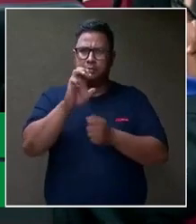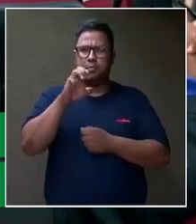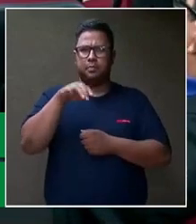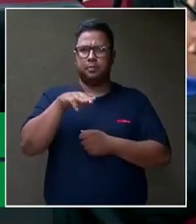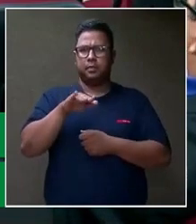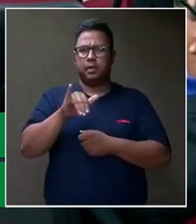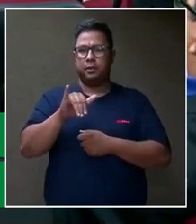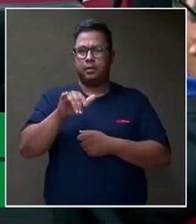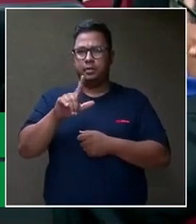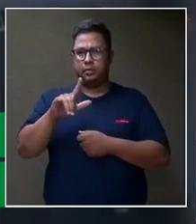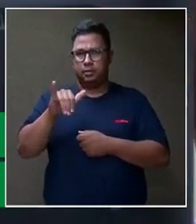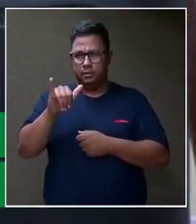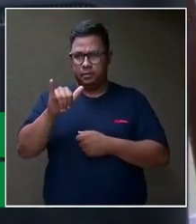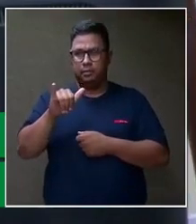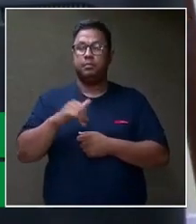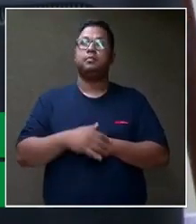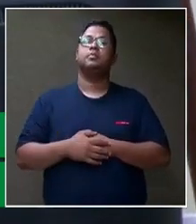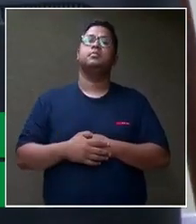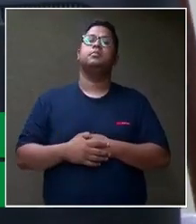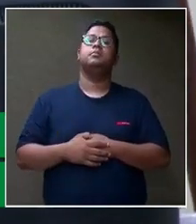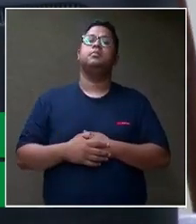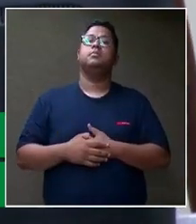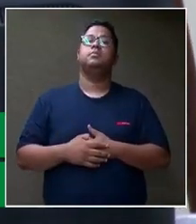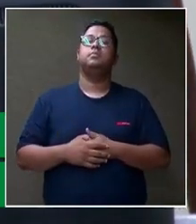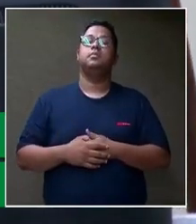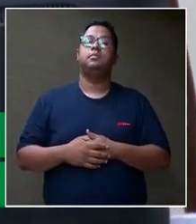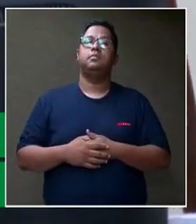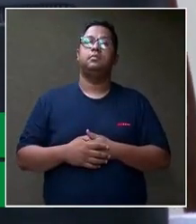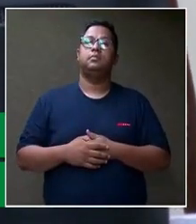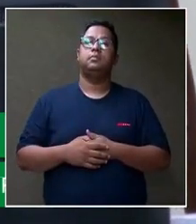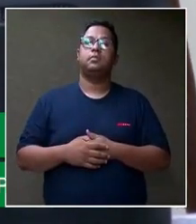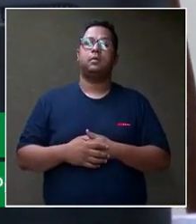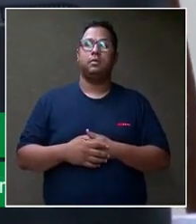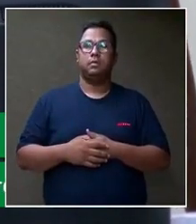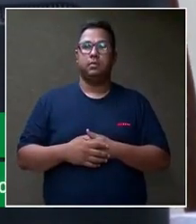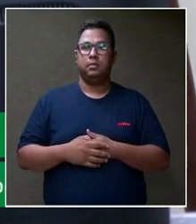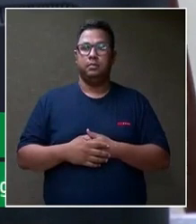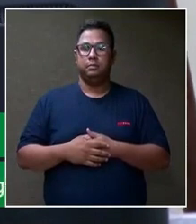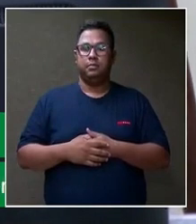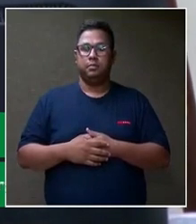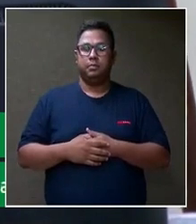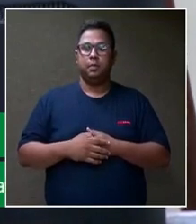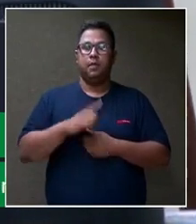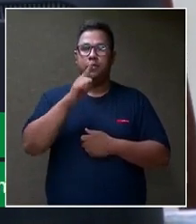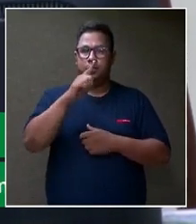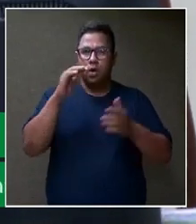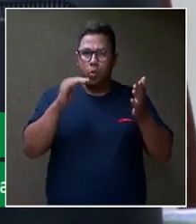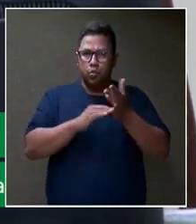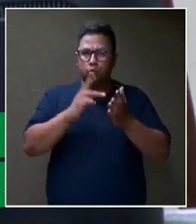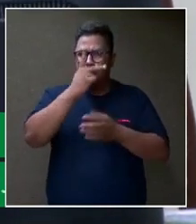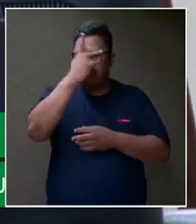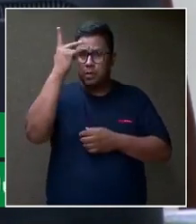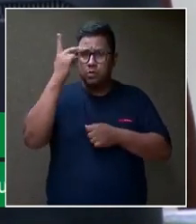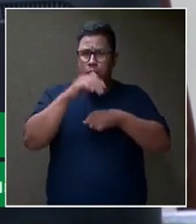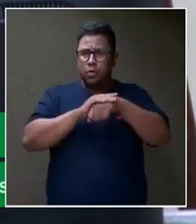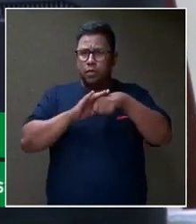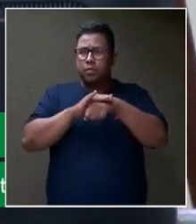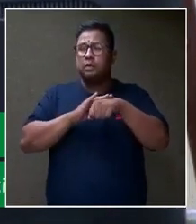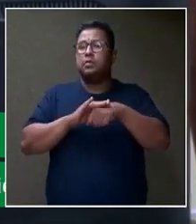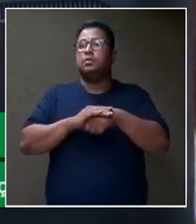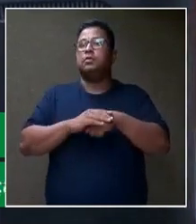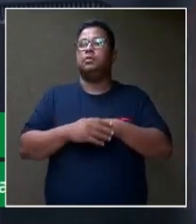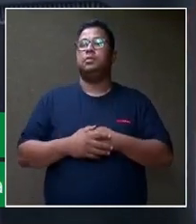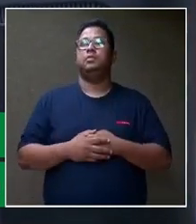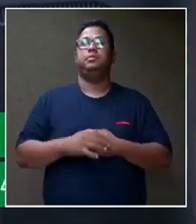Sim. Aqui tem prova farta a respeito do relacionamento de vocês. Inclusive, você foi a última pessoa que ela conversou,